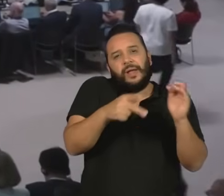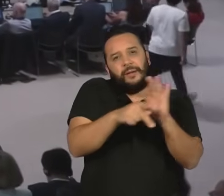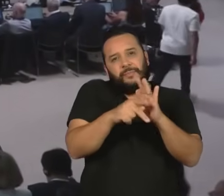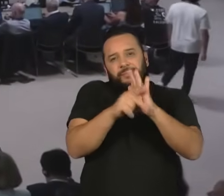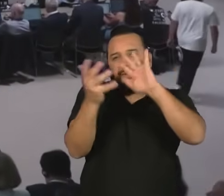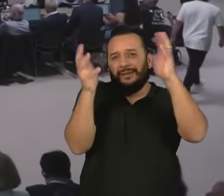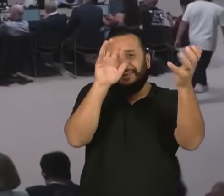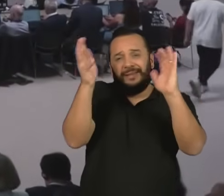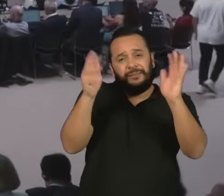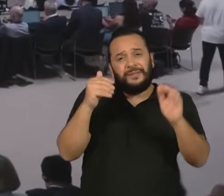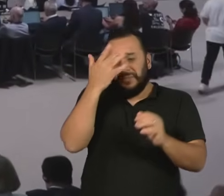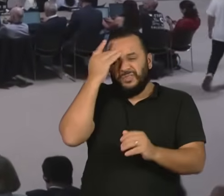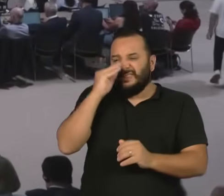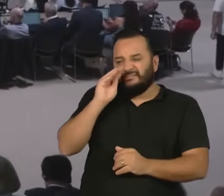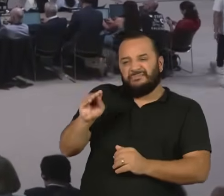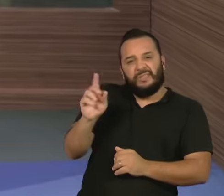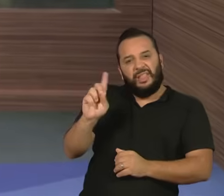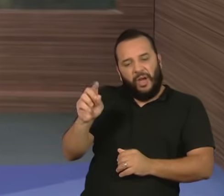ambientalistas.